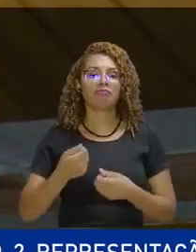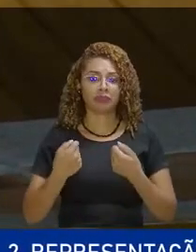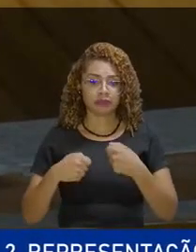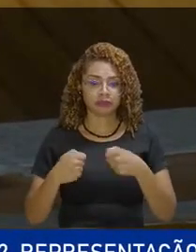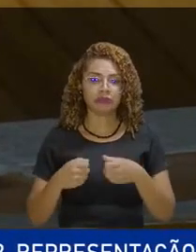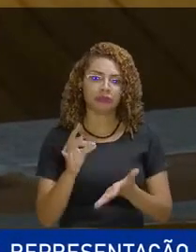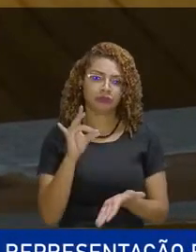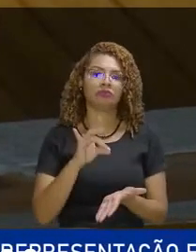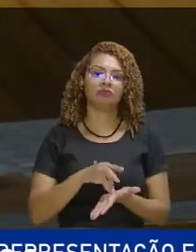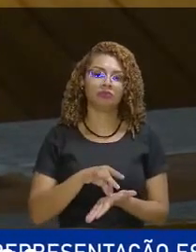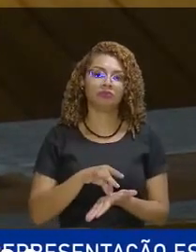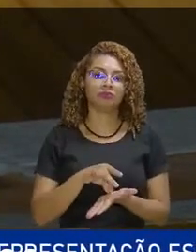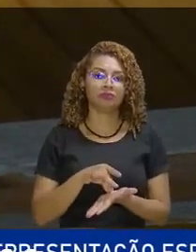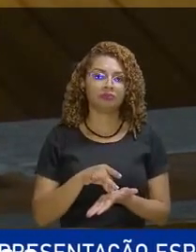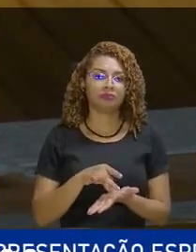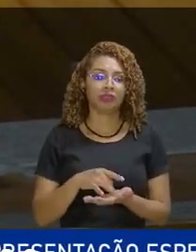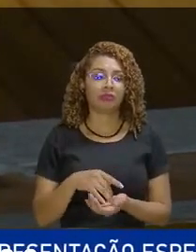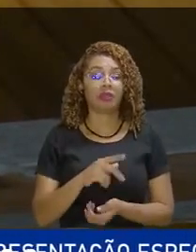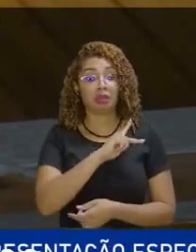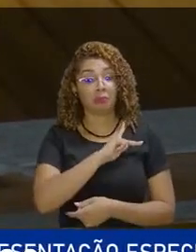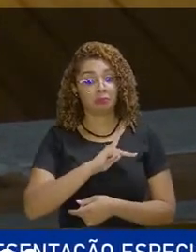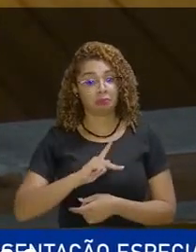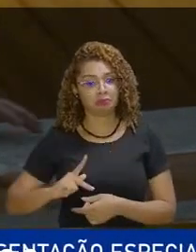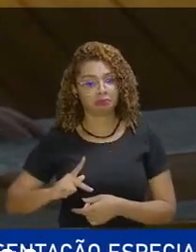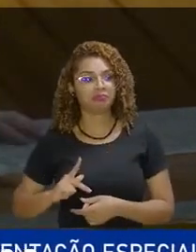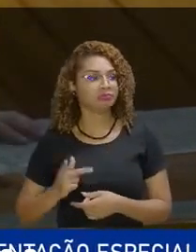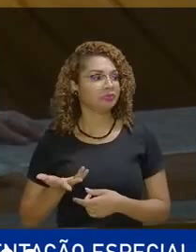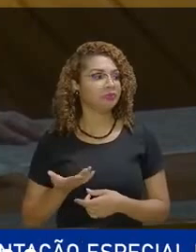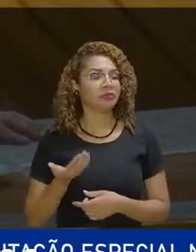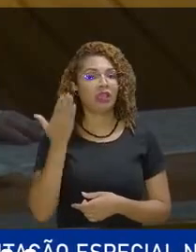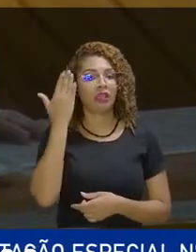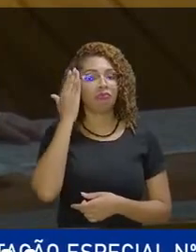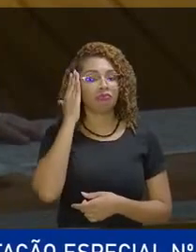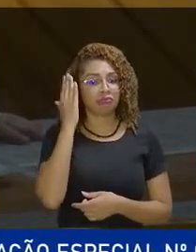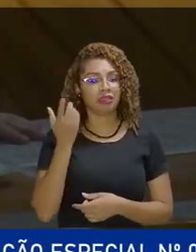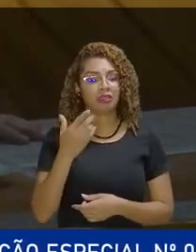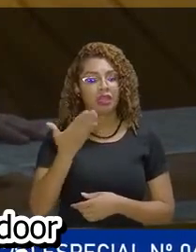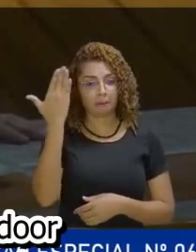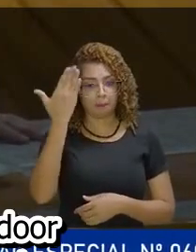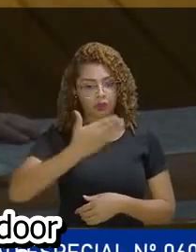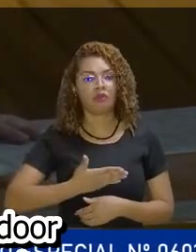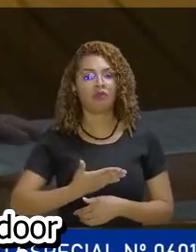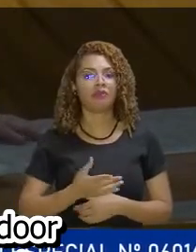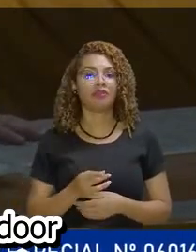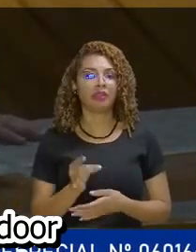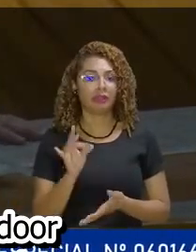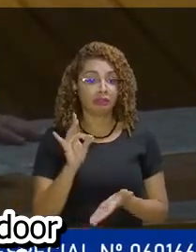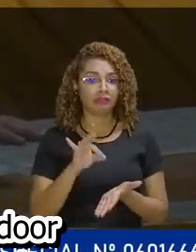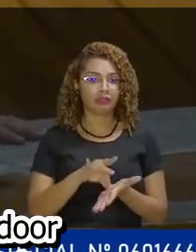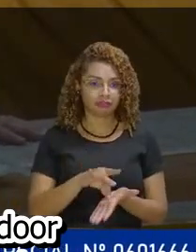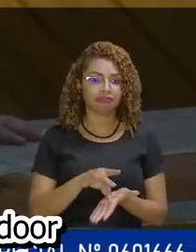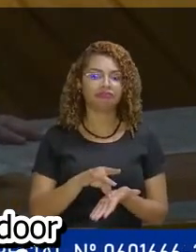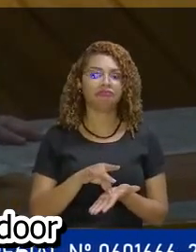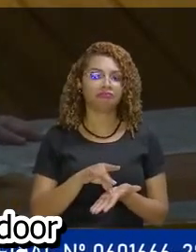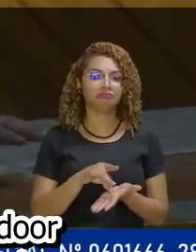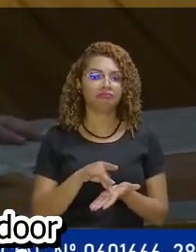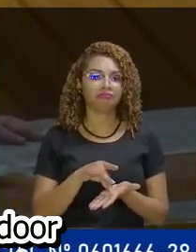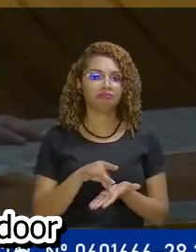caso concreto, senhor presidente, eu entendo que as provas são substanciais. Mais do que isso, só se o